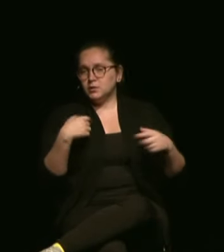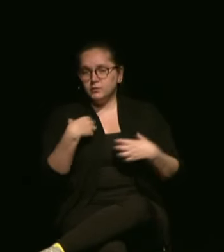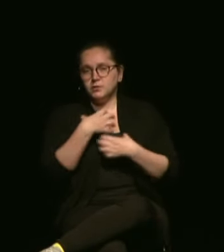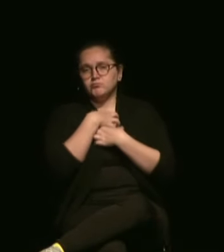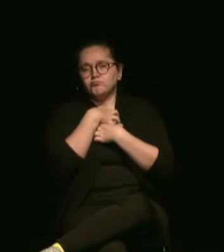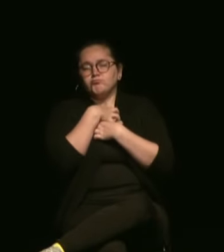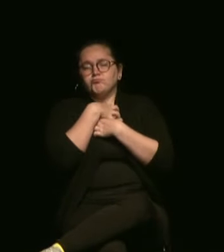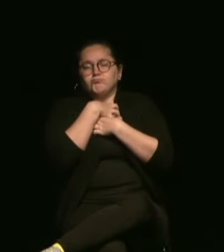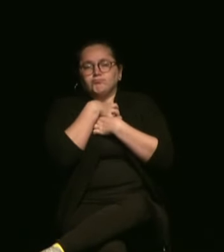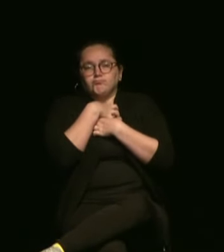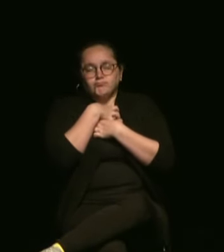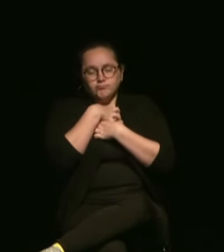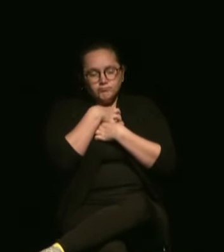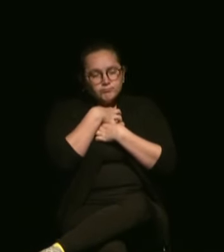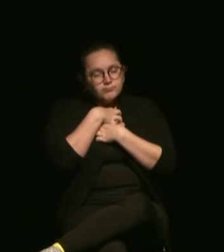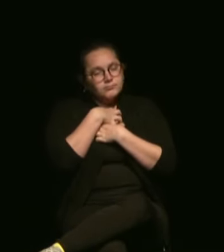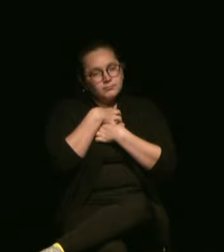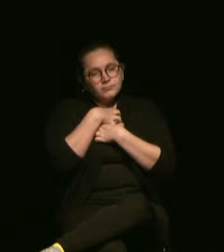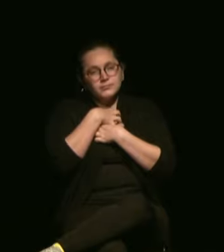Fico muito...